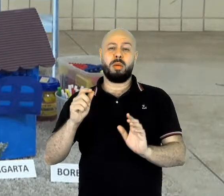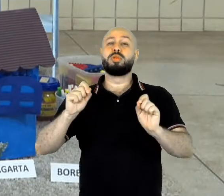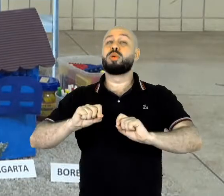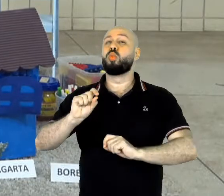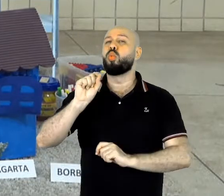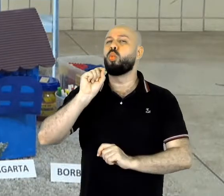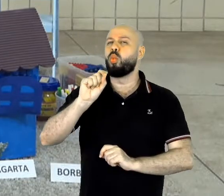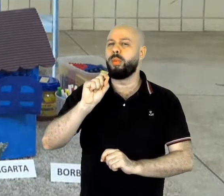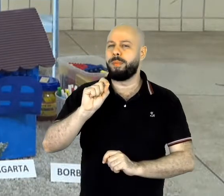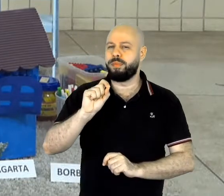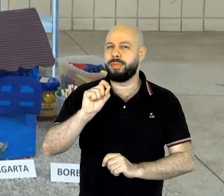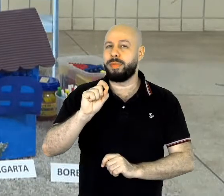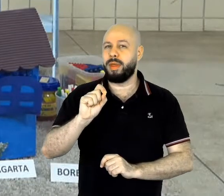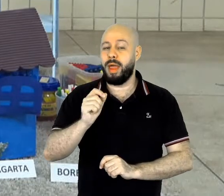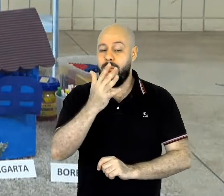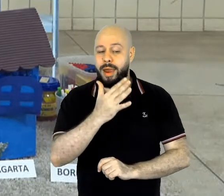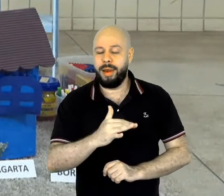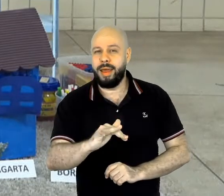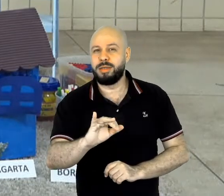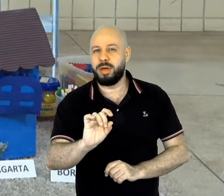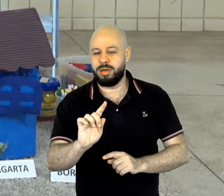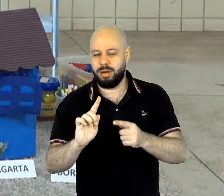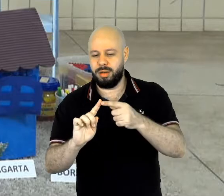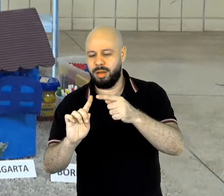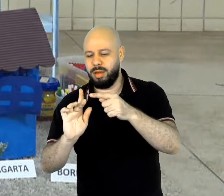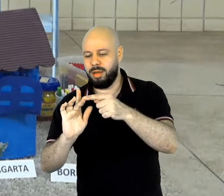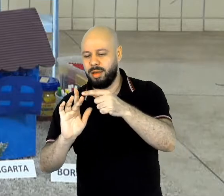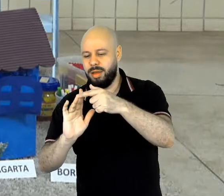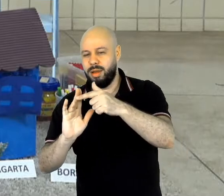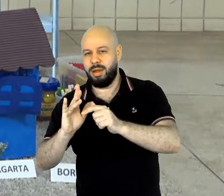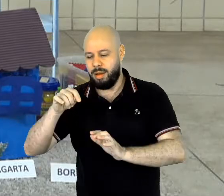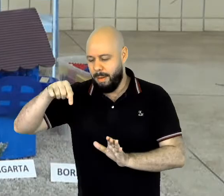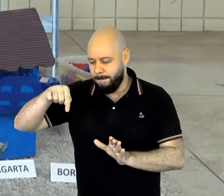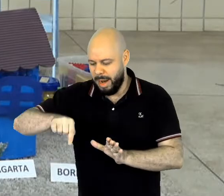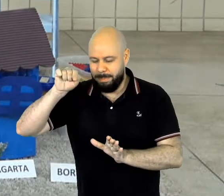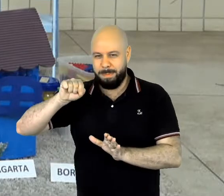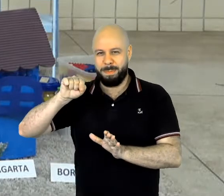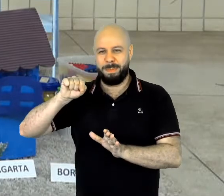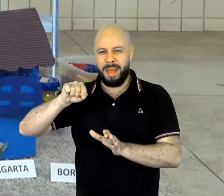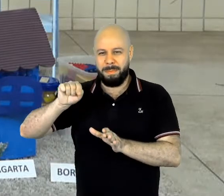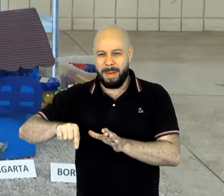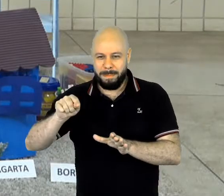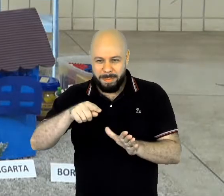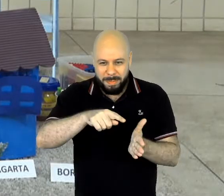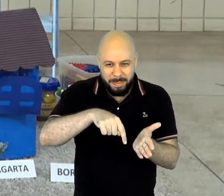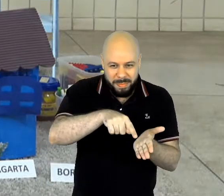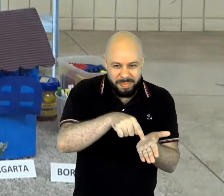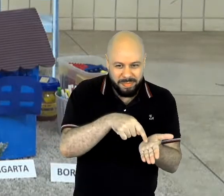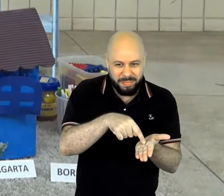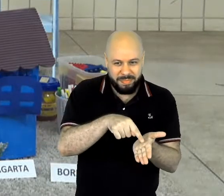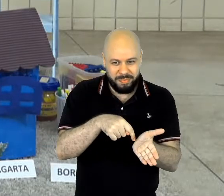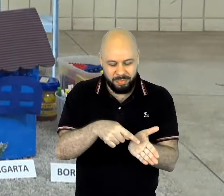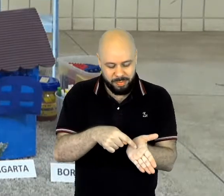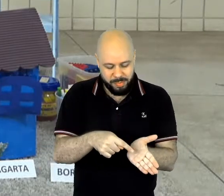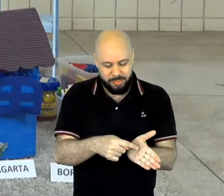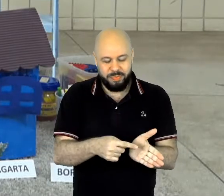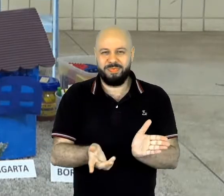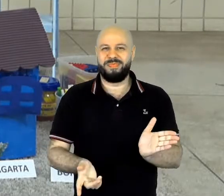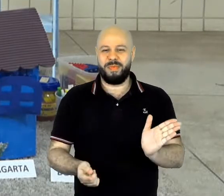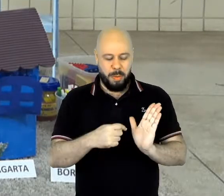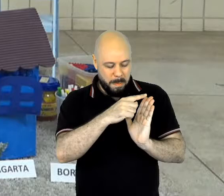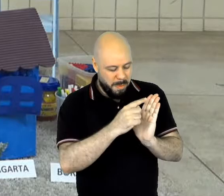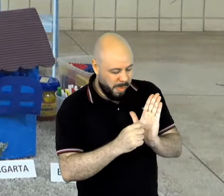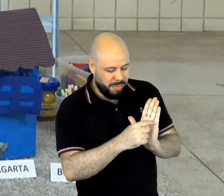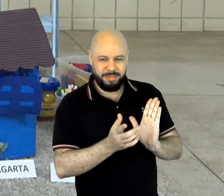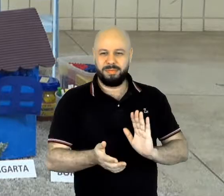pedindo para a sua criança estar usando a pontinha dos dedos para poder ela estar fazendo a pintura, certo? Feito isso, você também vai disponibilizar para a